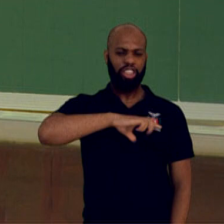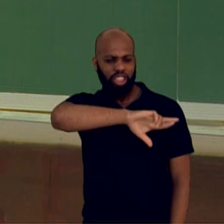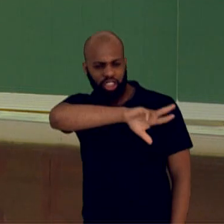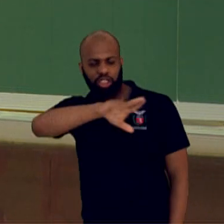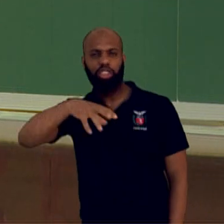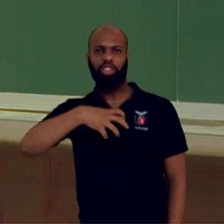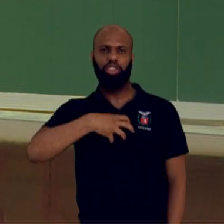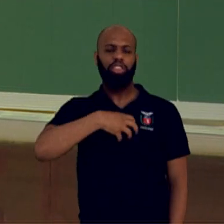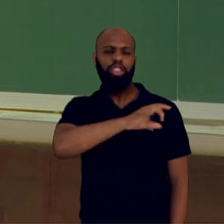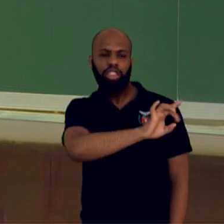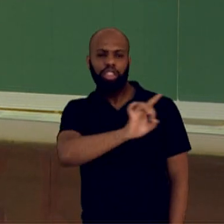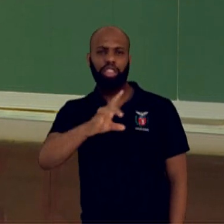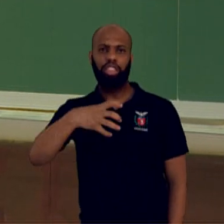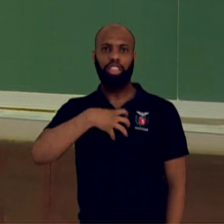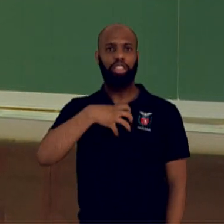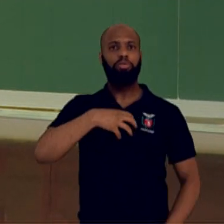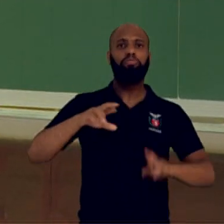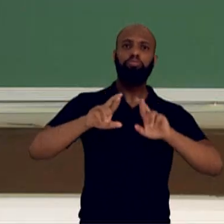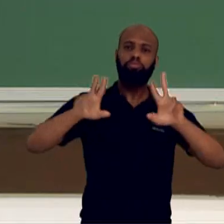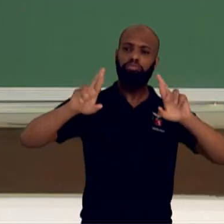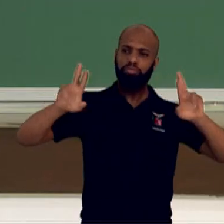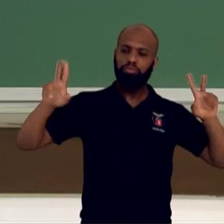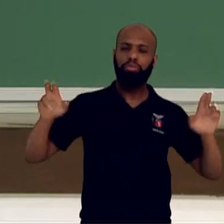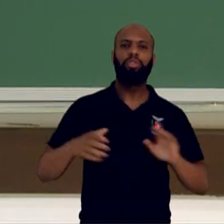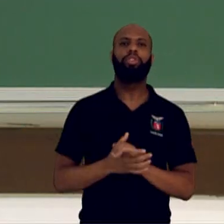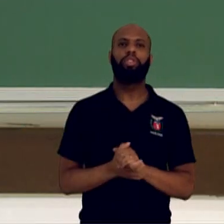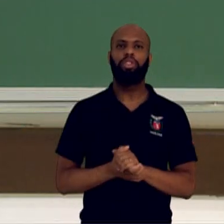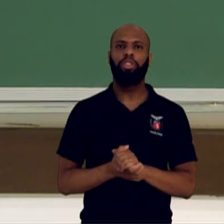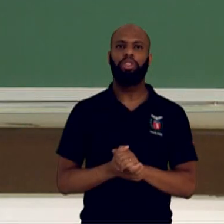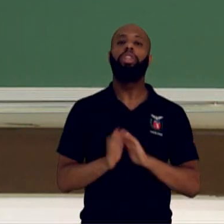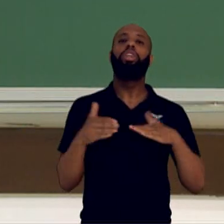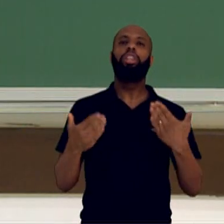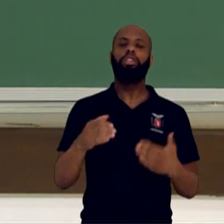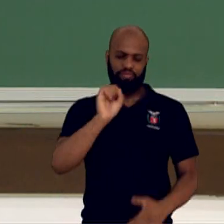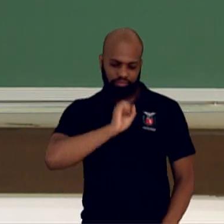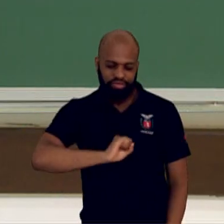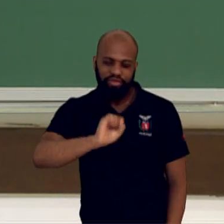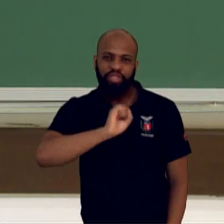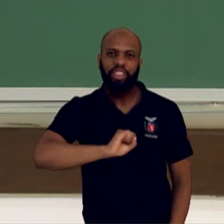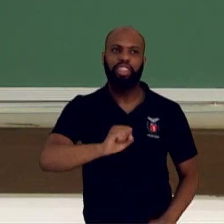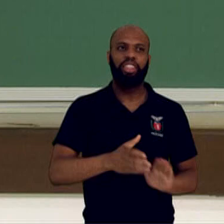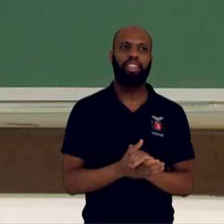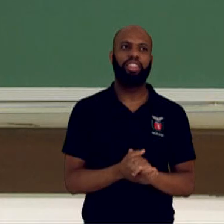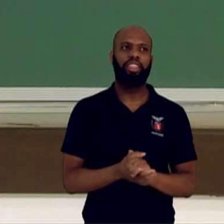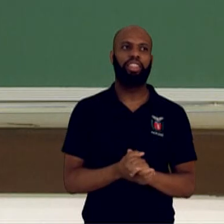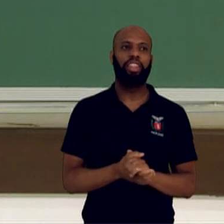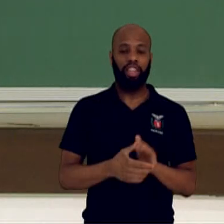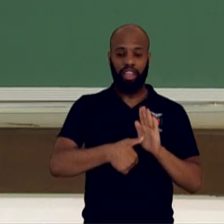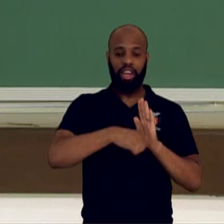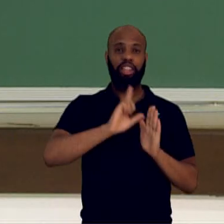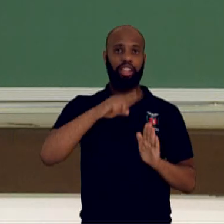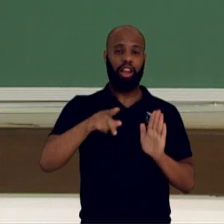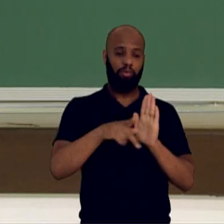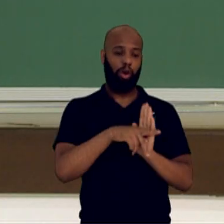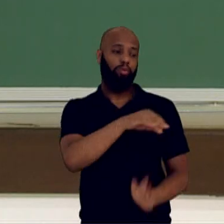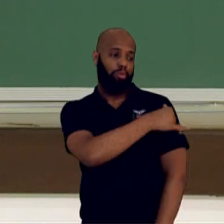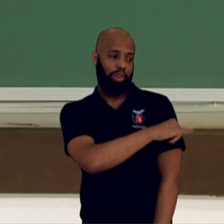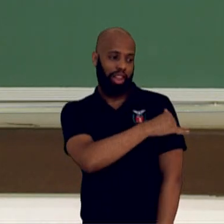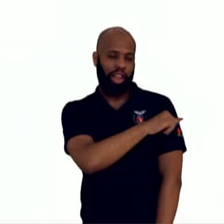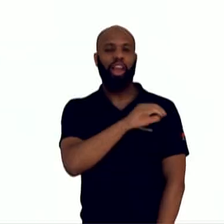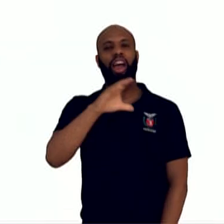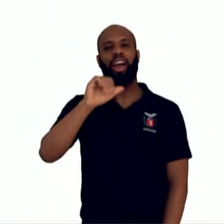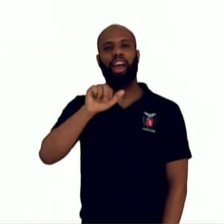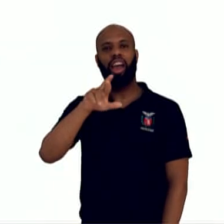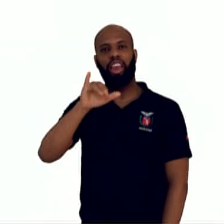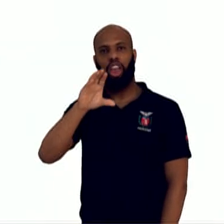Que cada um tem um estilo diferente. E olha só, o funk, até então era o funk carioca, certo? Aí